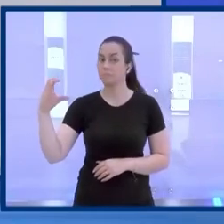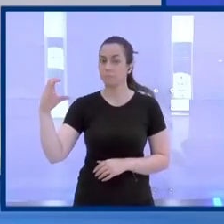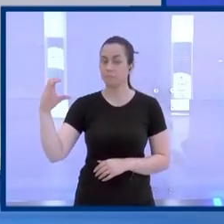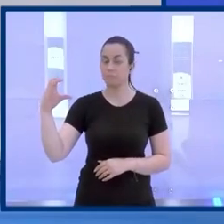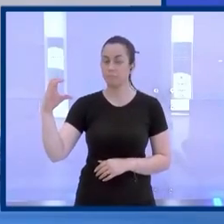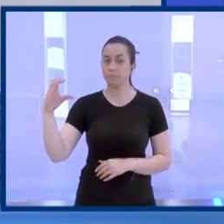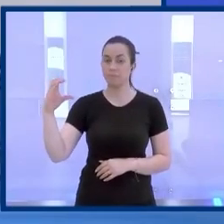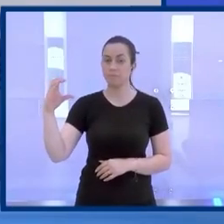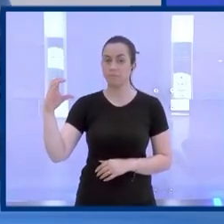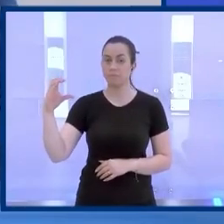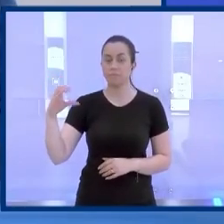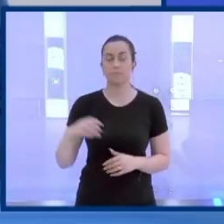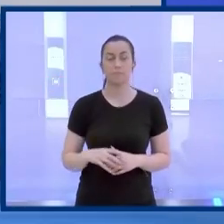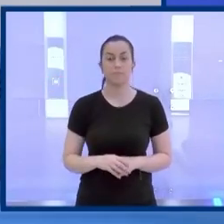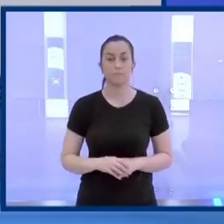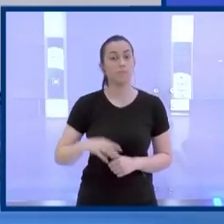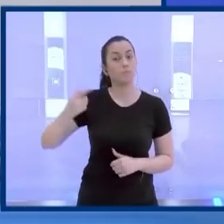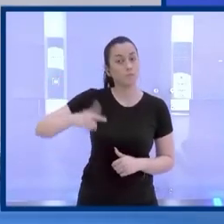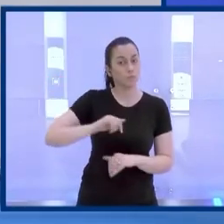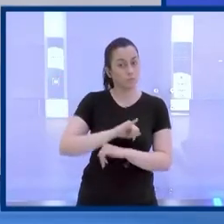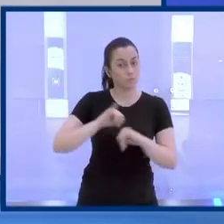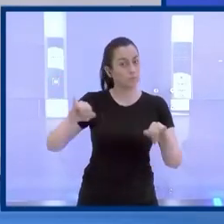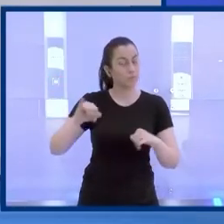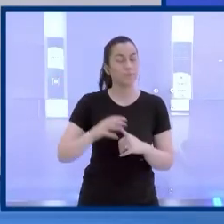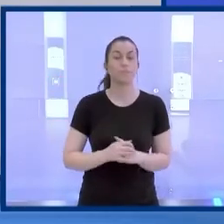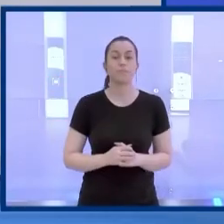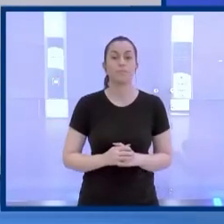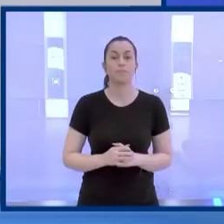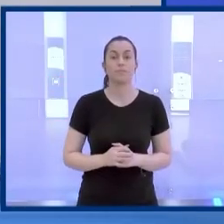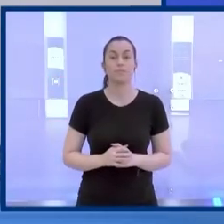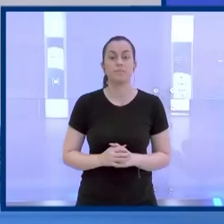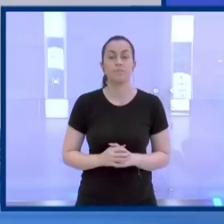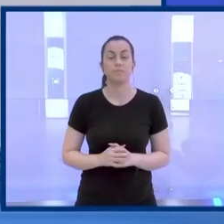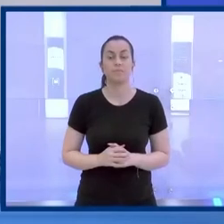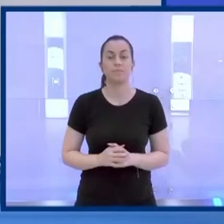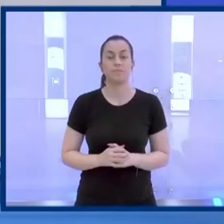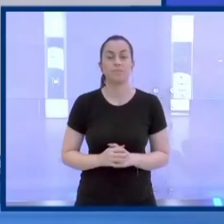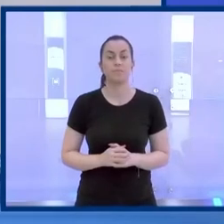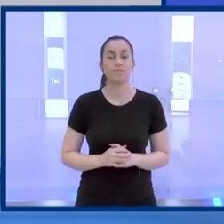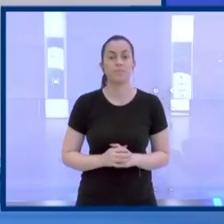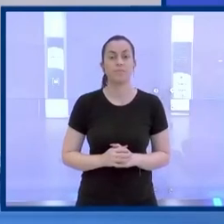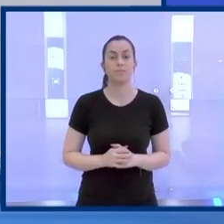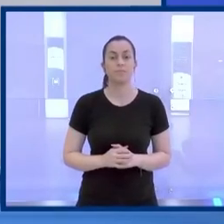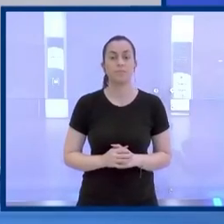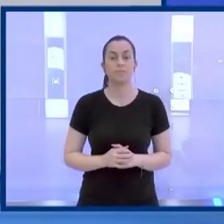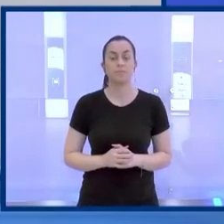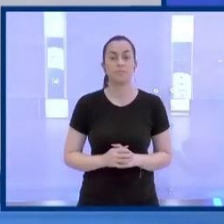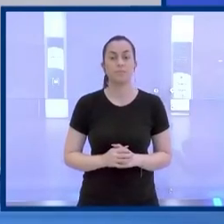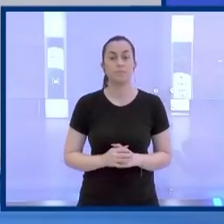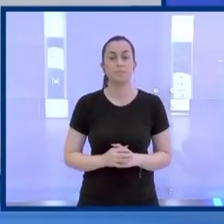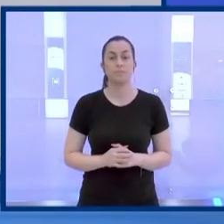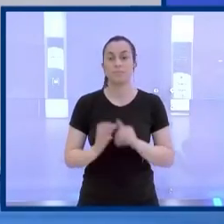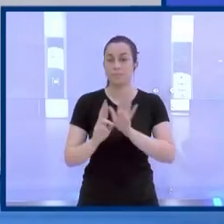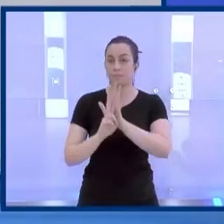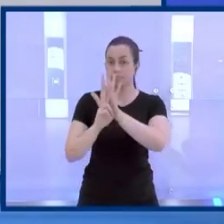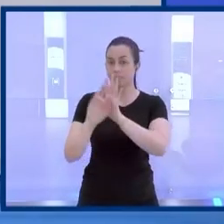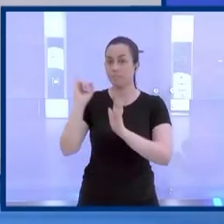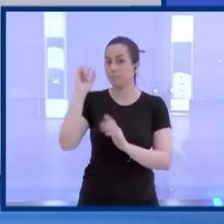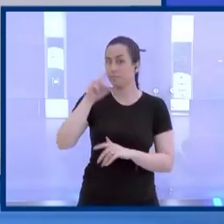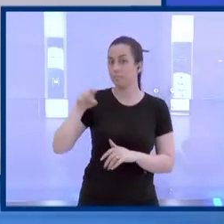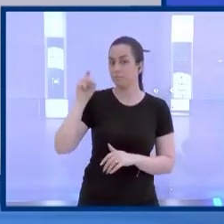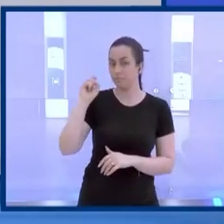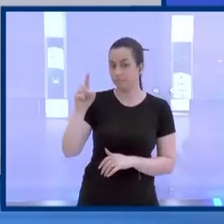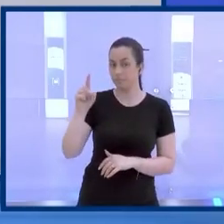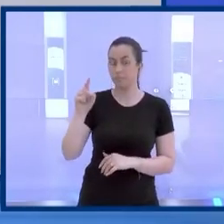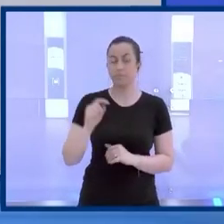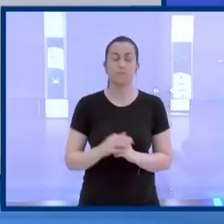R$ 927.799.896,55. Repetindo o valor da proponente, Compass 1 Participações Limitada, aqui representado pela corretora Itaú,